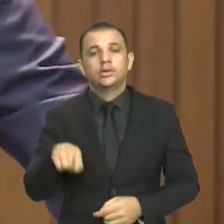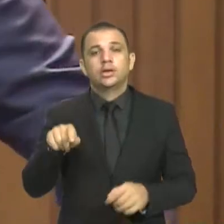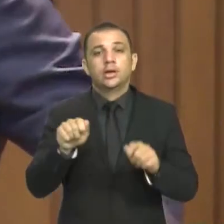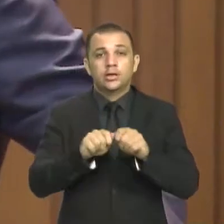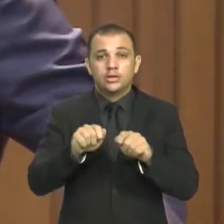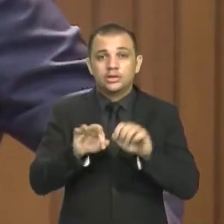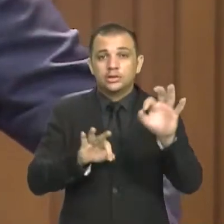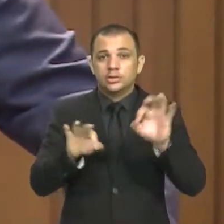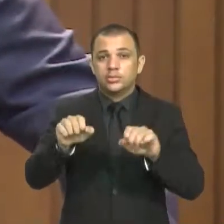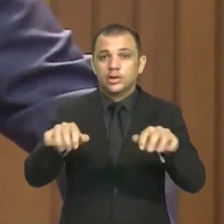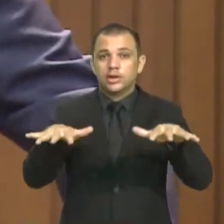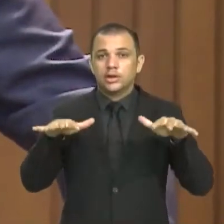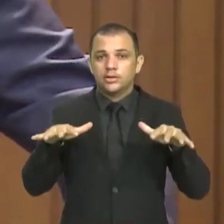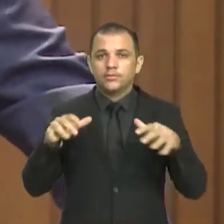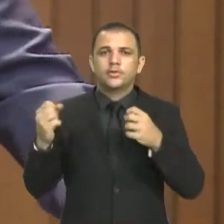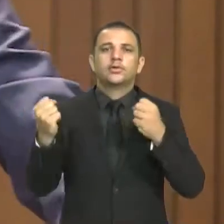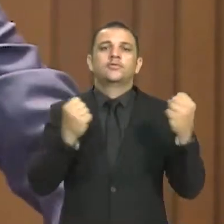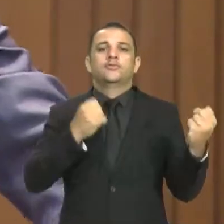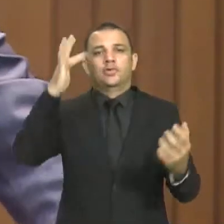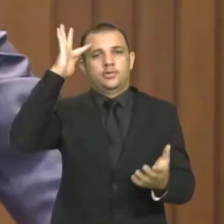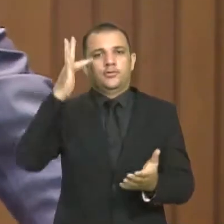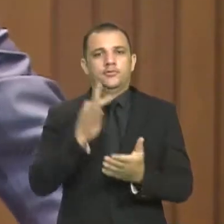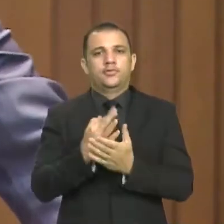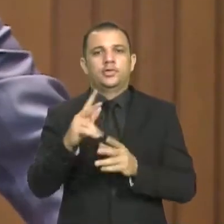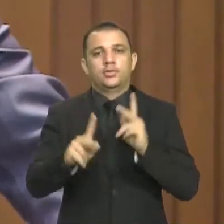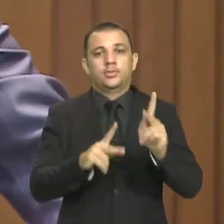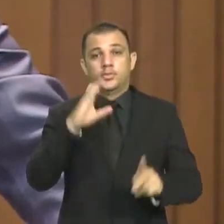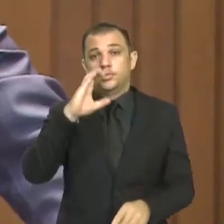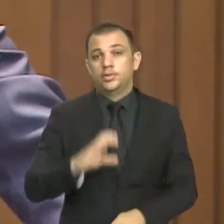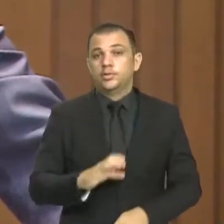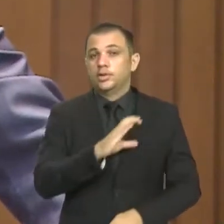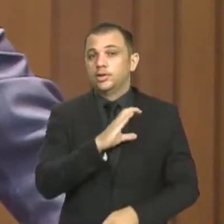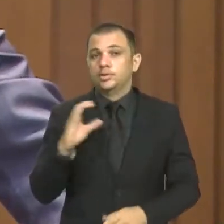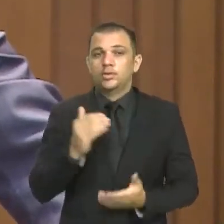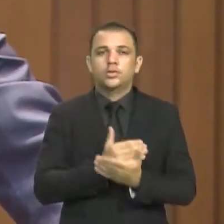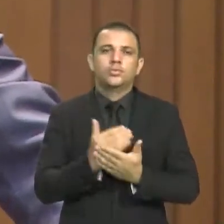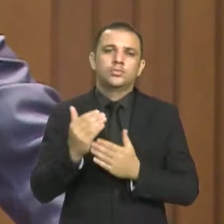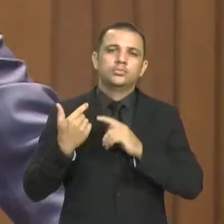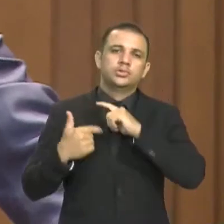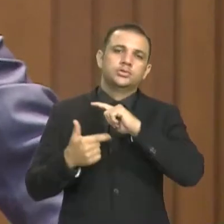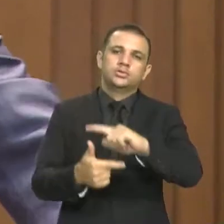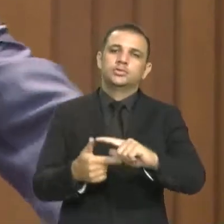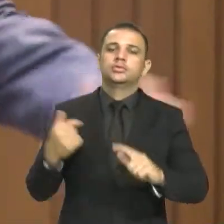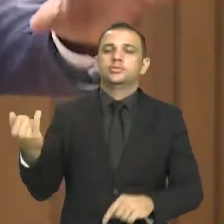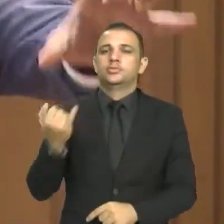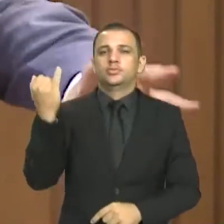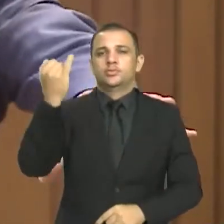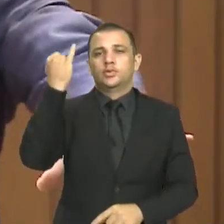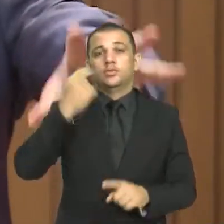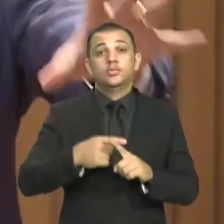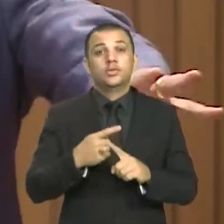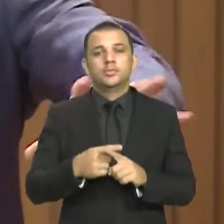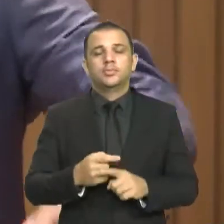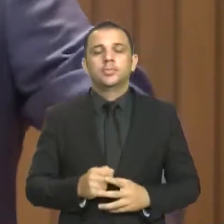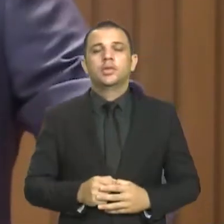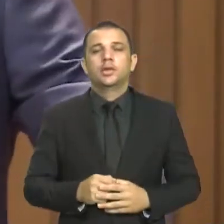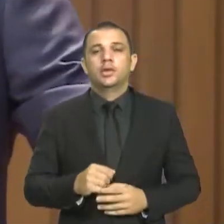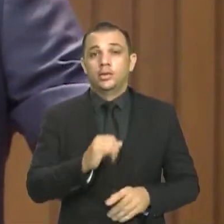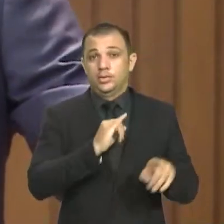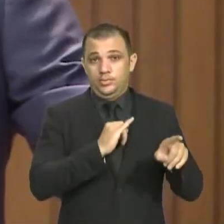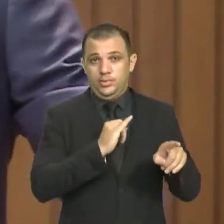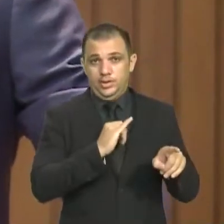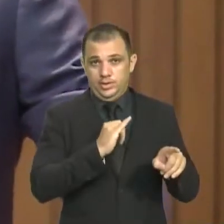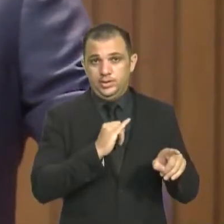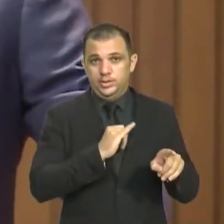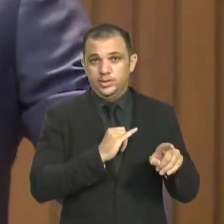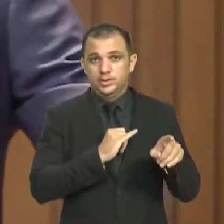e que abre uma tradição muito importante. Haja vista que Imperatriz, por exemplo, se tornou